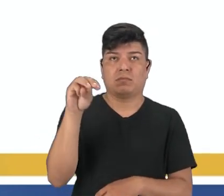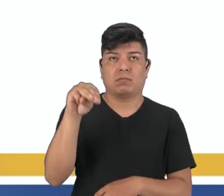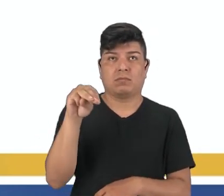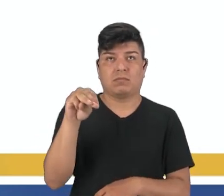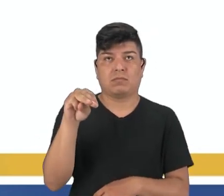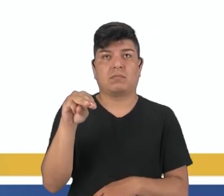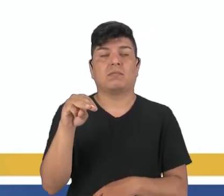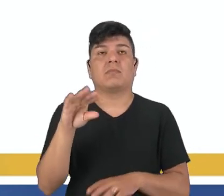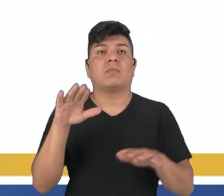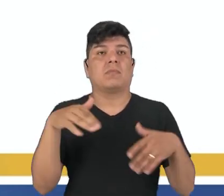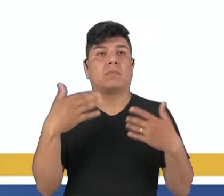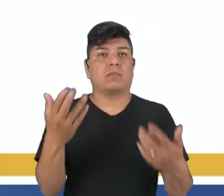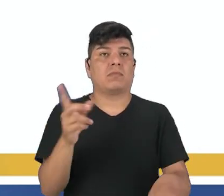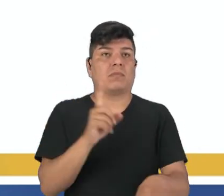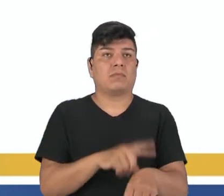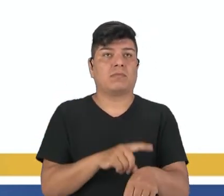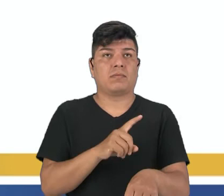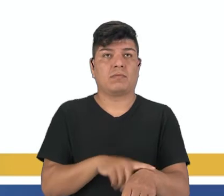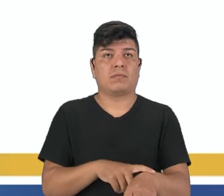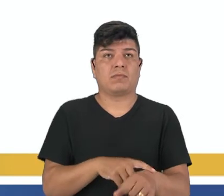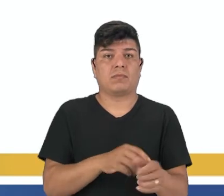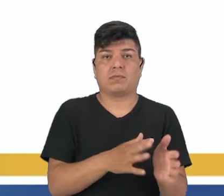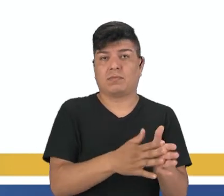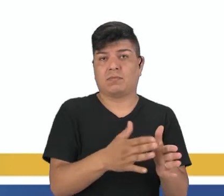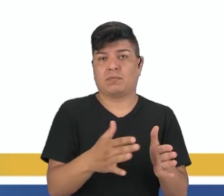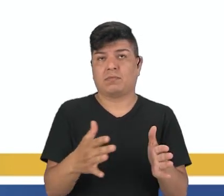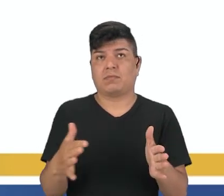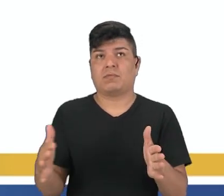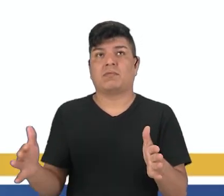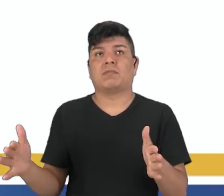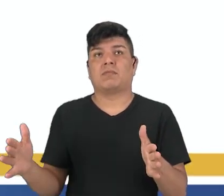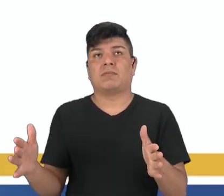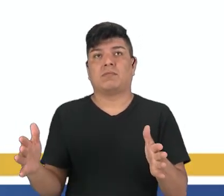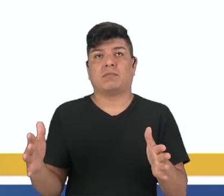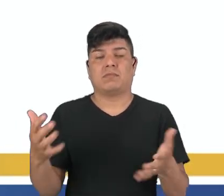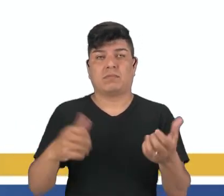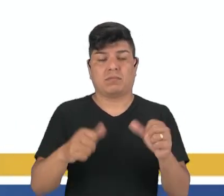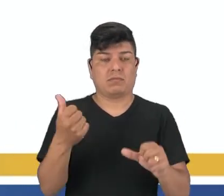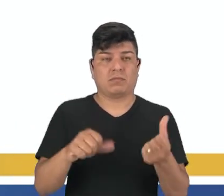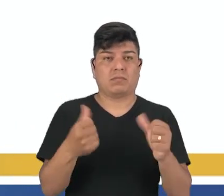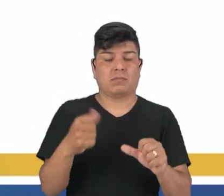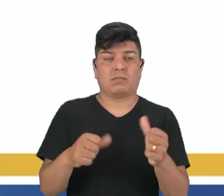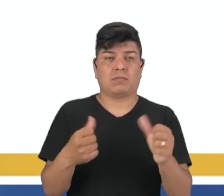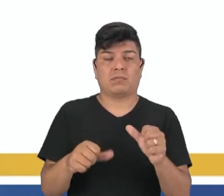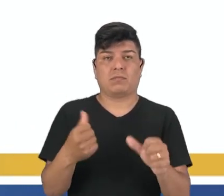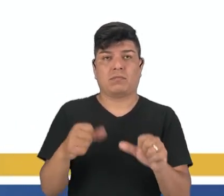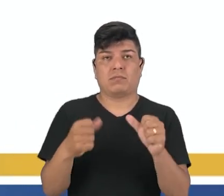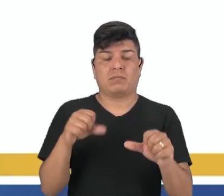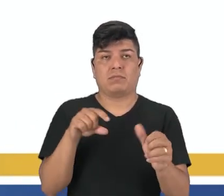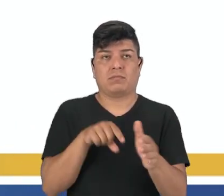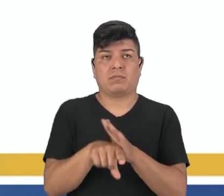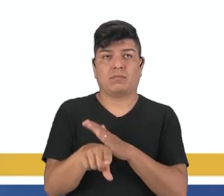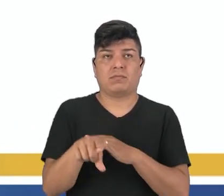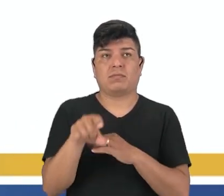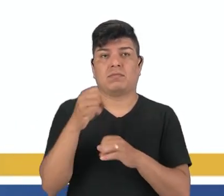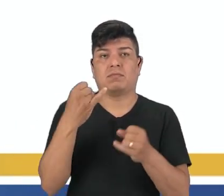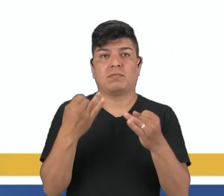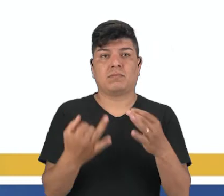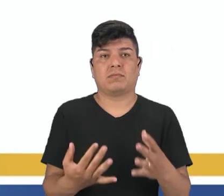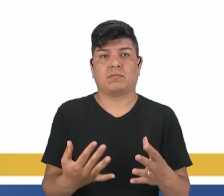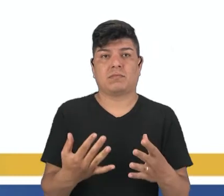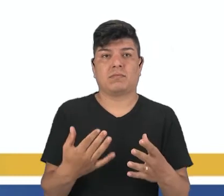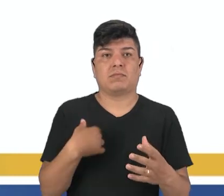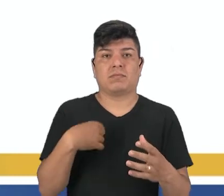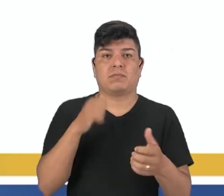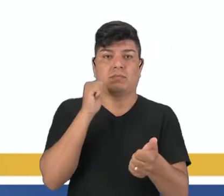16h55. Qual é o tempo de duração desse programa? Analisando a situação, nós vemos que está falando de um